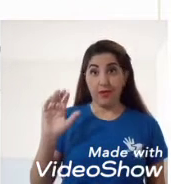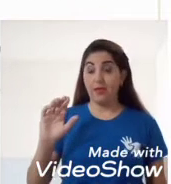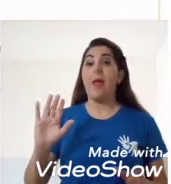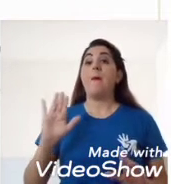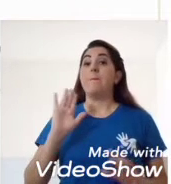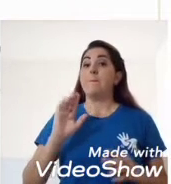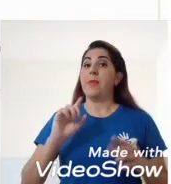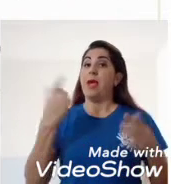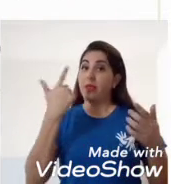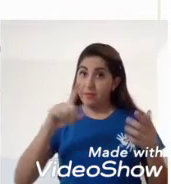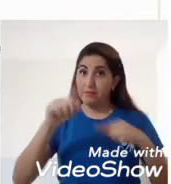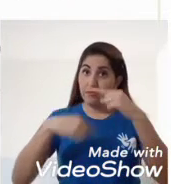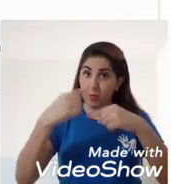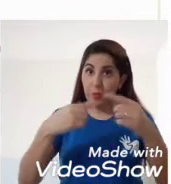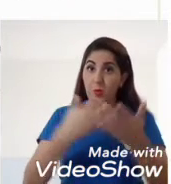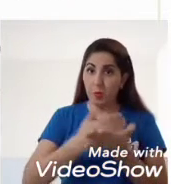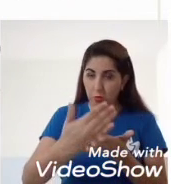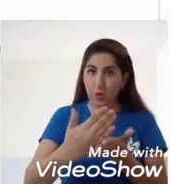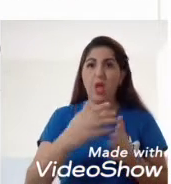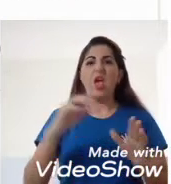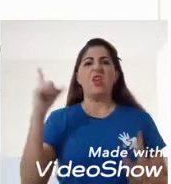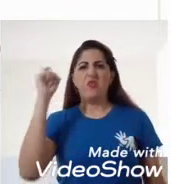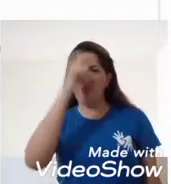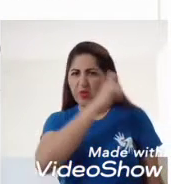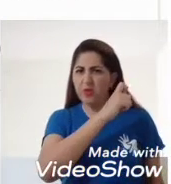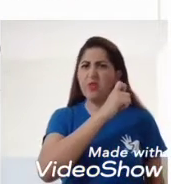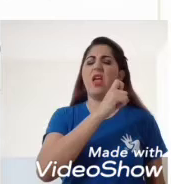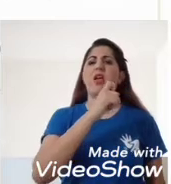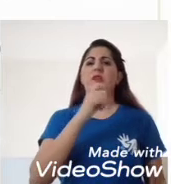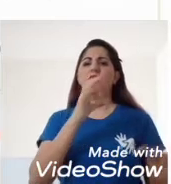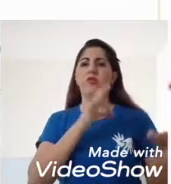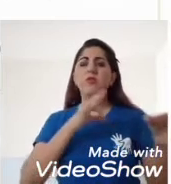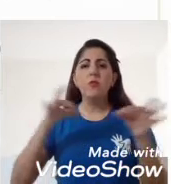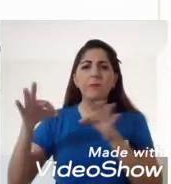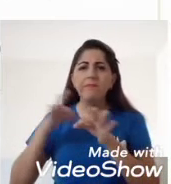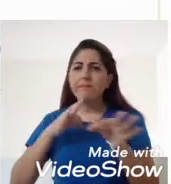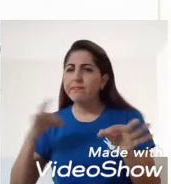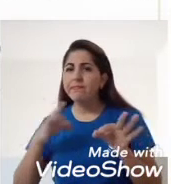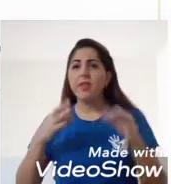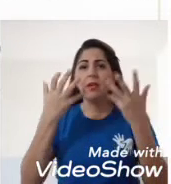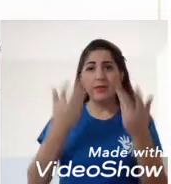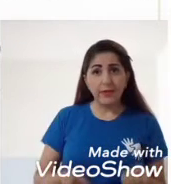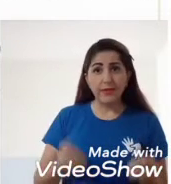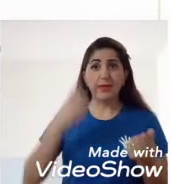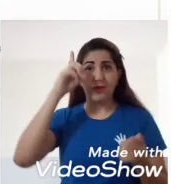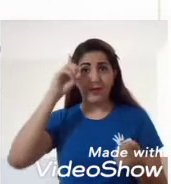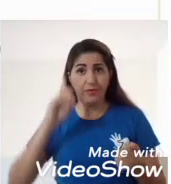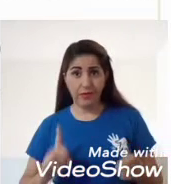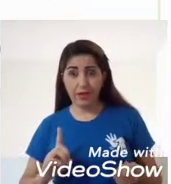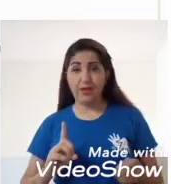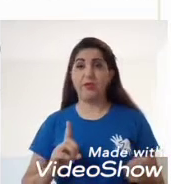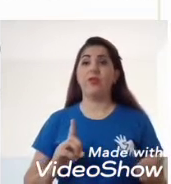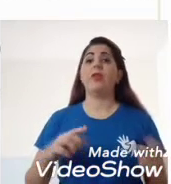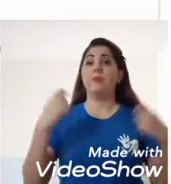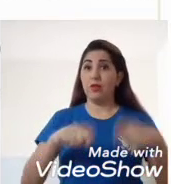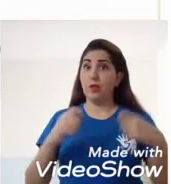Então precisa, em especial o surdo, essa educação, o preconceito. Então aqui é todo, o contexto precisa de elementos de